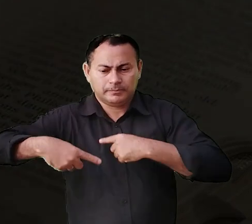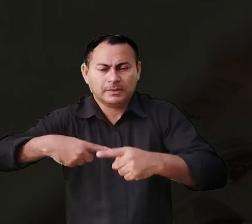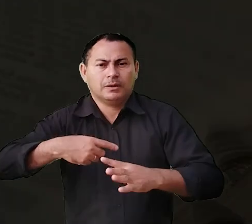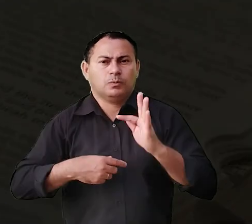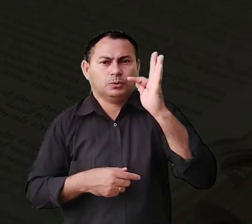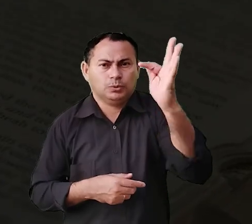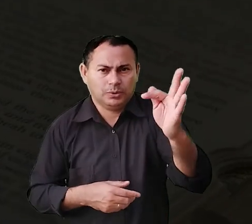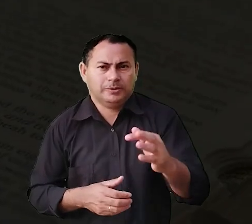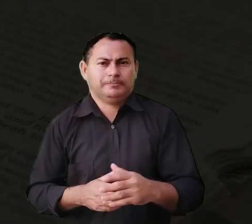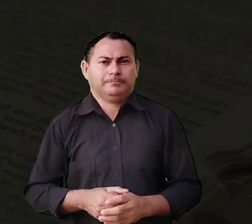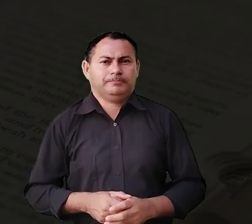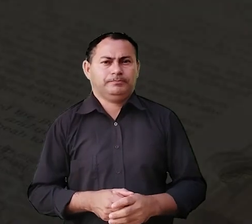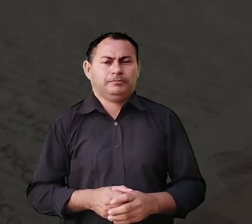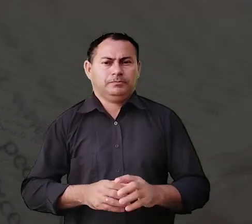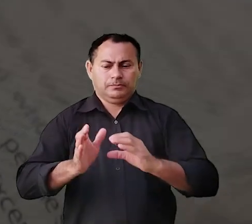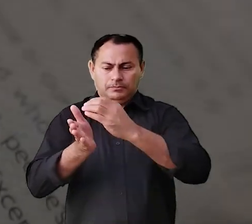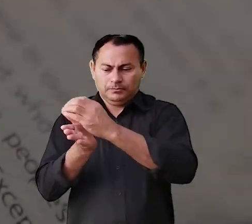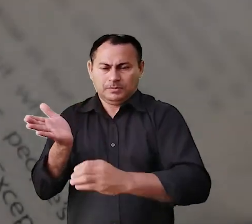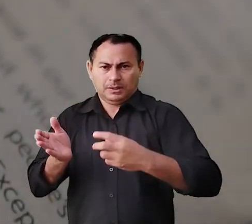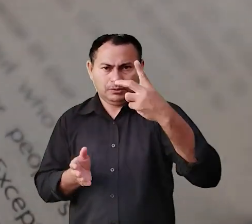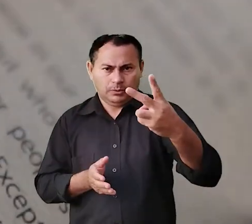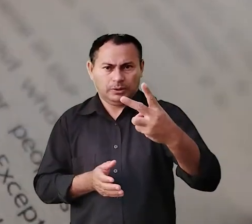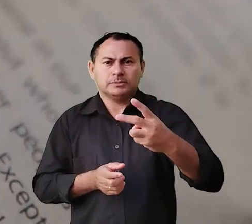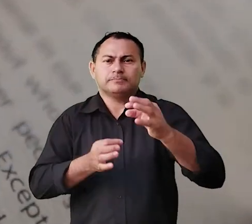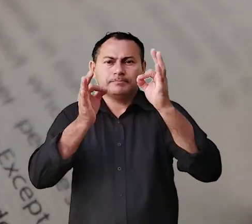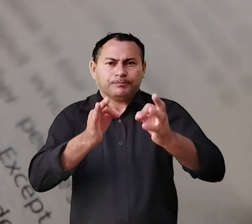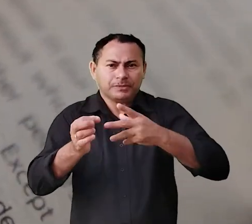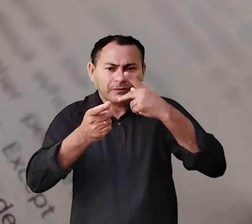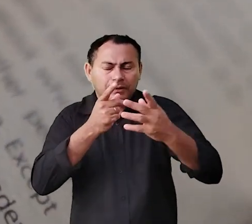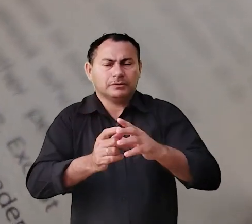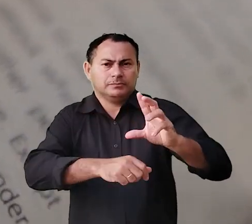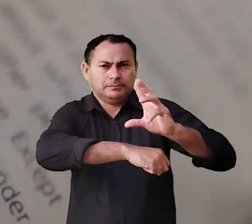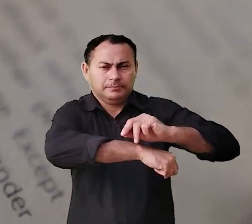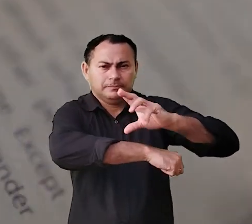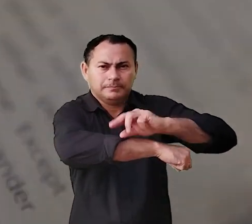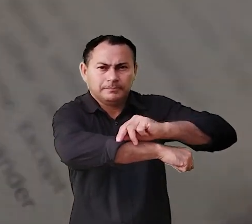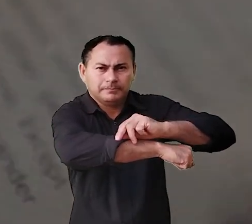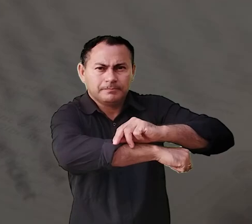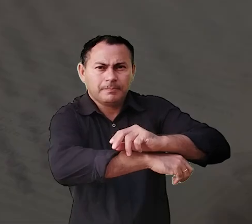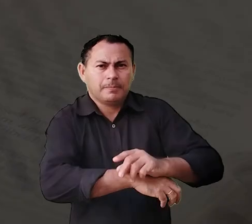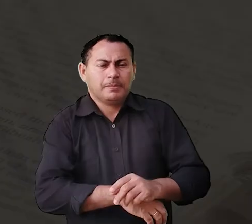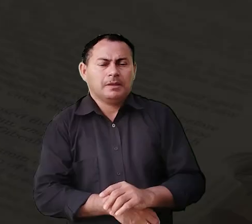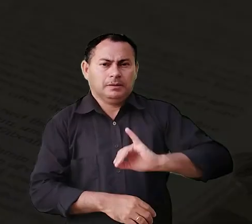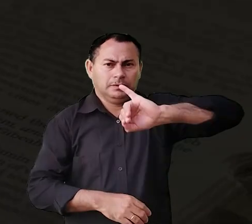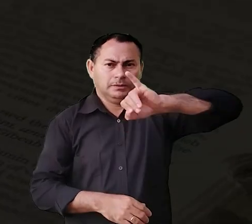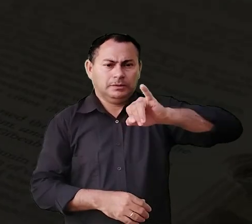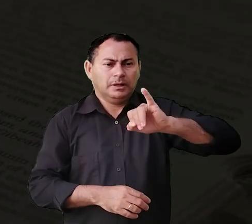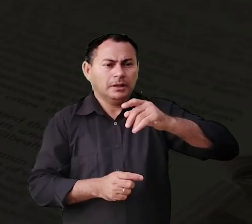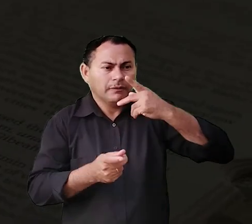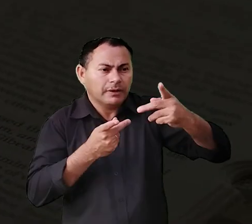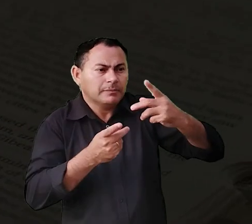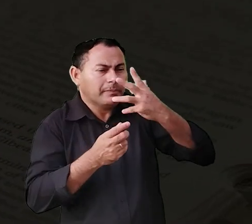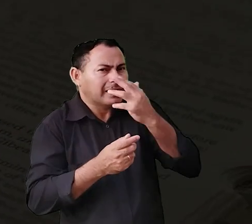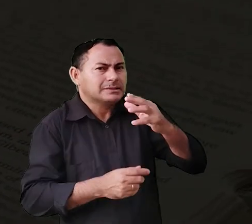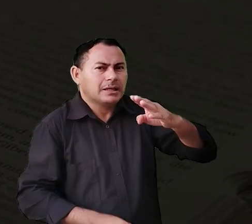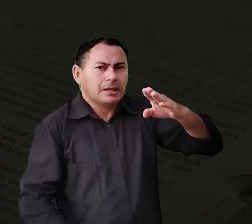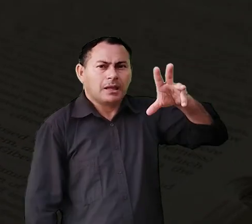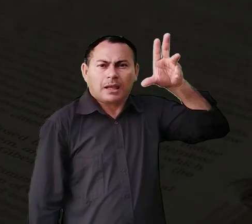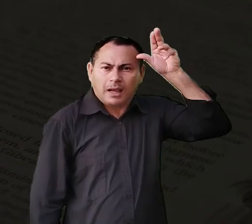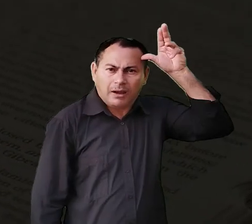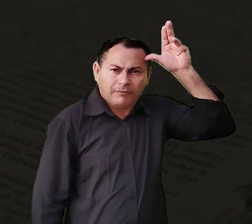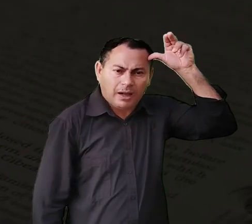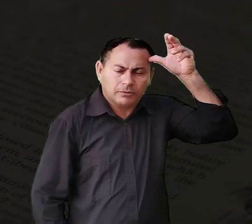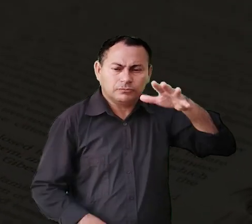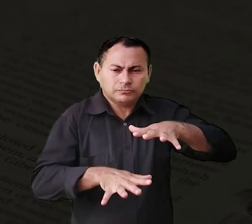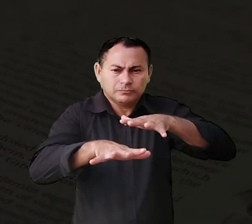nas gerações futuras. No capítulo 2, ele certamente está falando de gafanhotos. Eles têm a aparência de